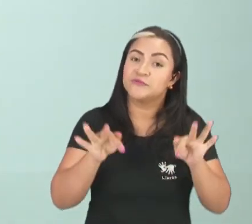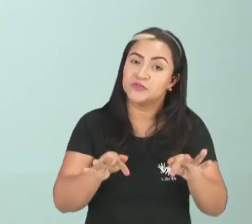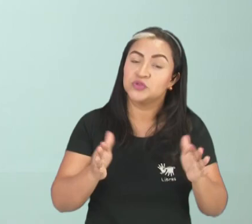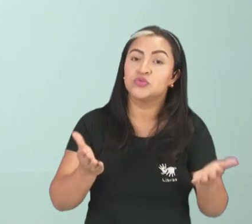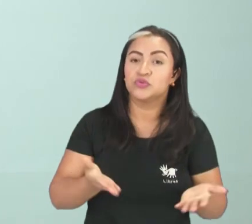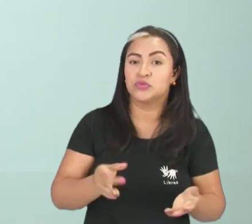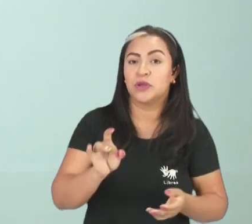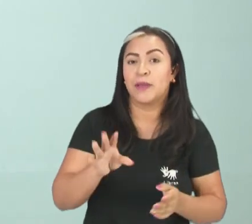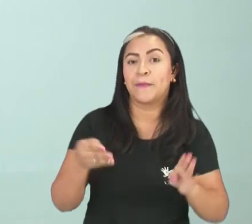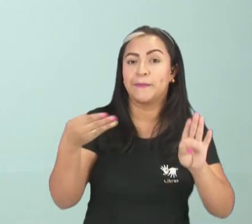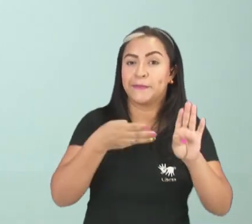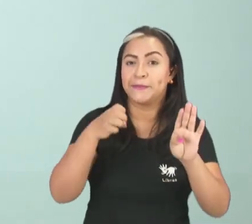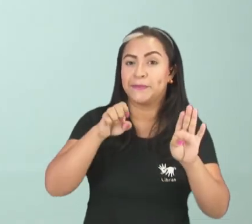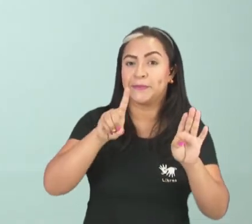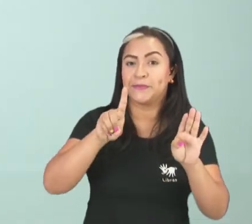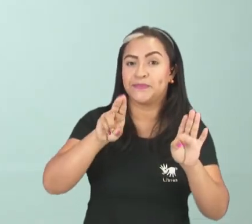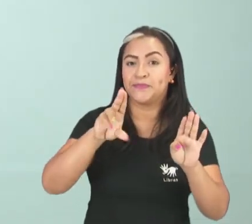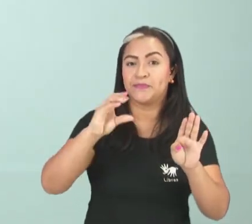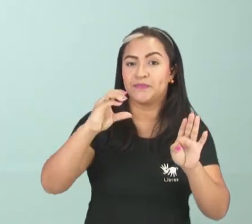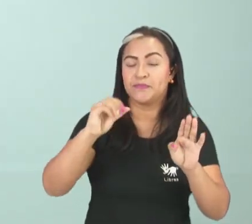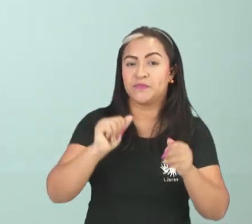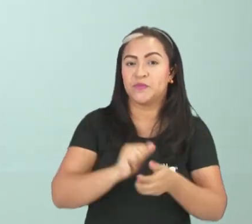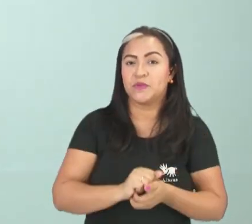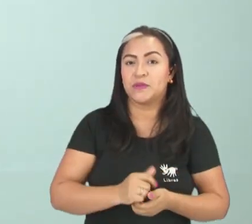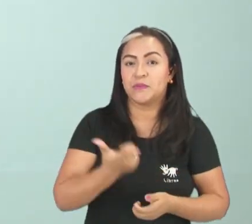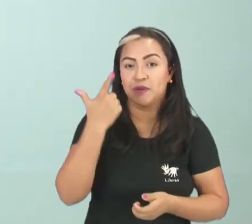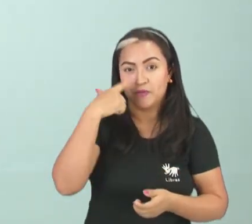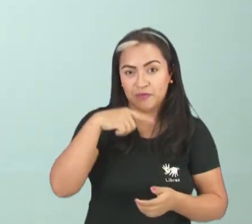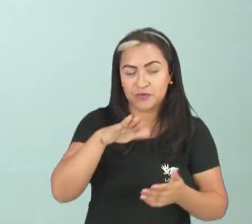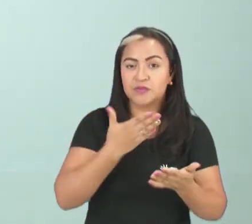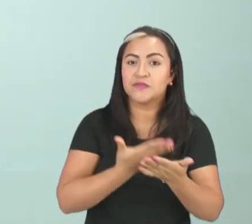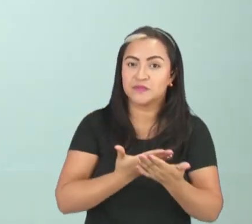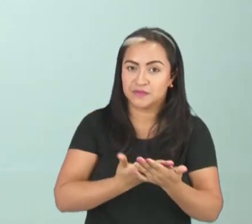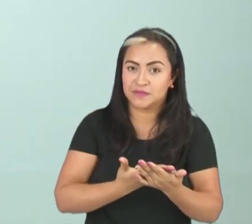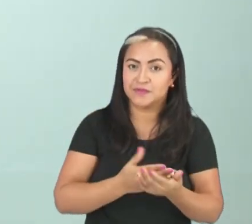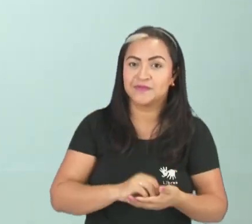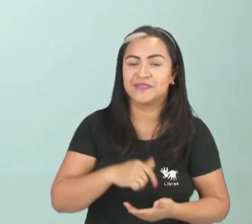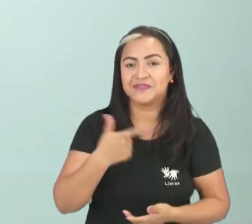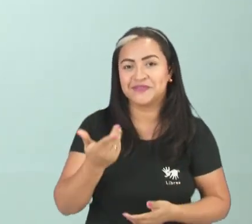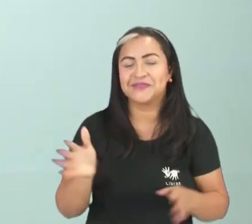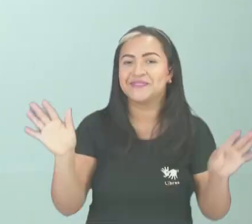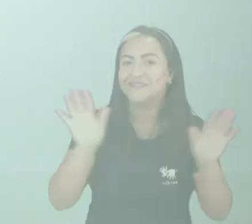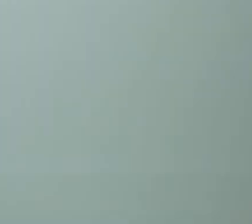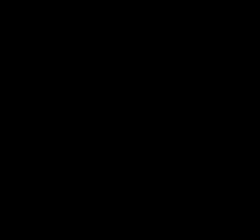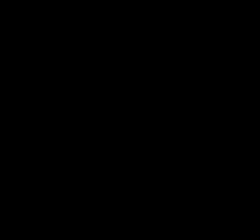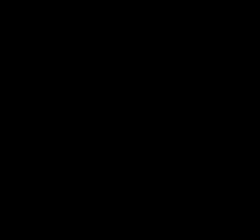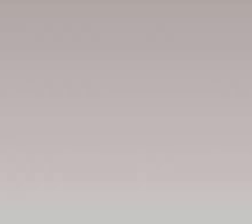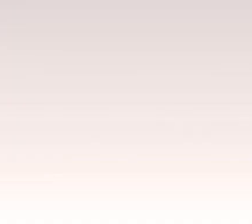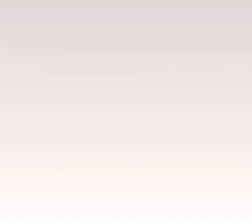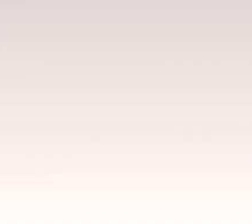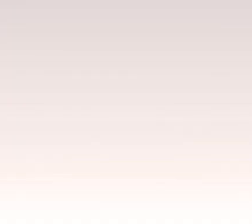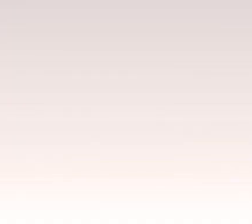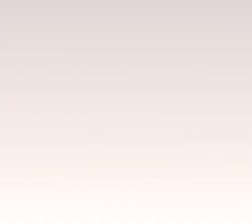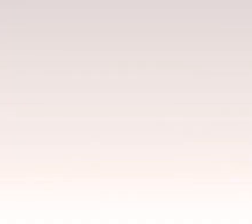só. Acessem a plataforma Eduque para rever esta aula, assim como outras, tá bom? Até a próxima!